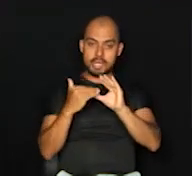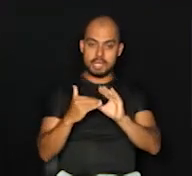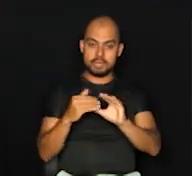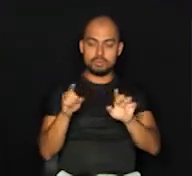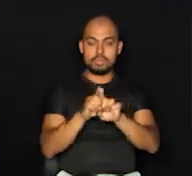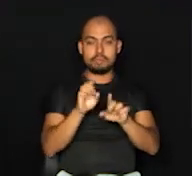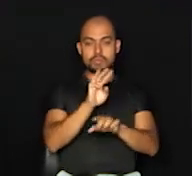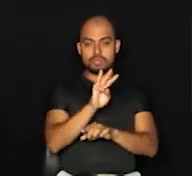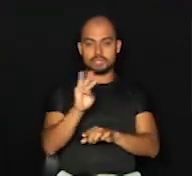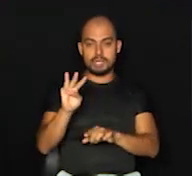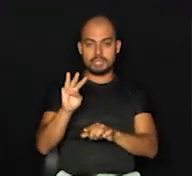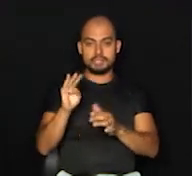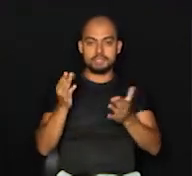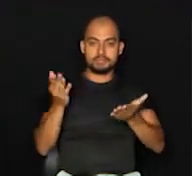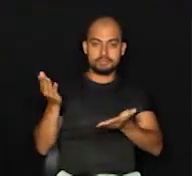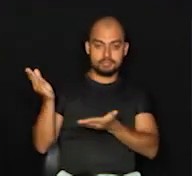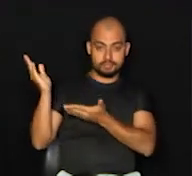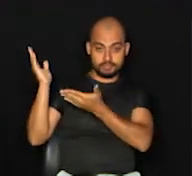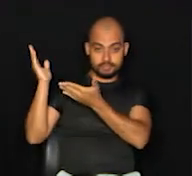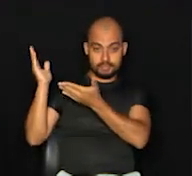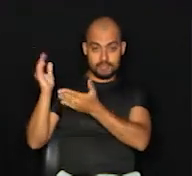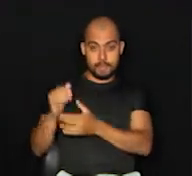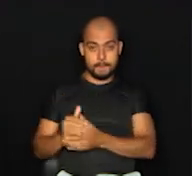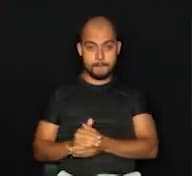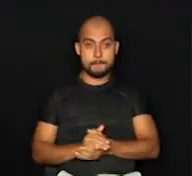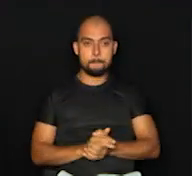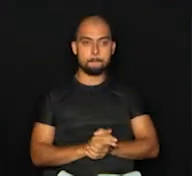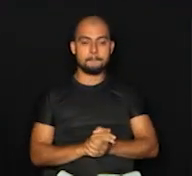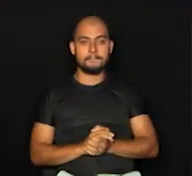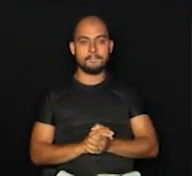o site. Vamos lá. O site, então, é